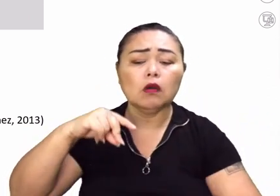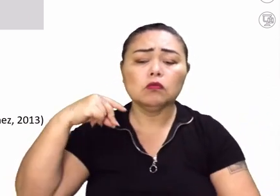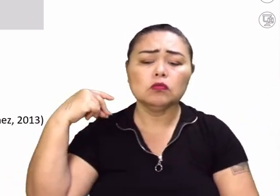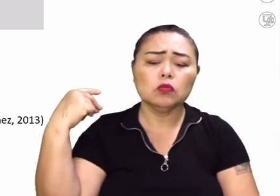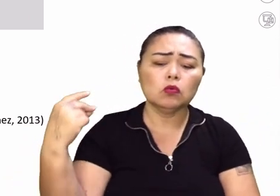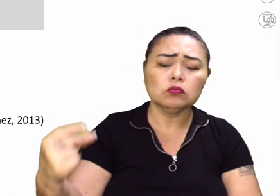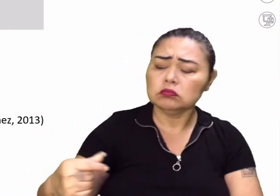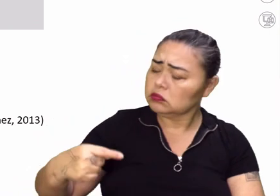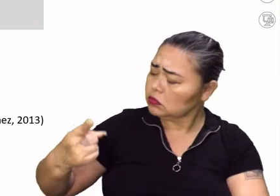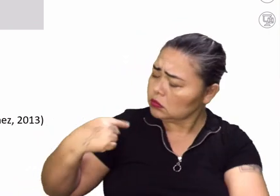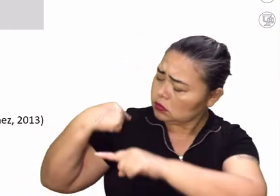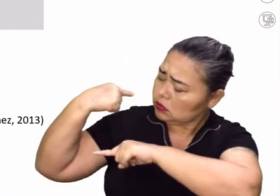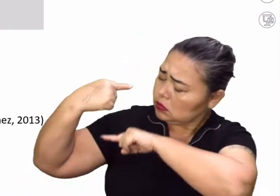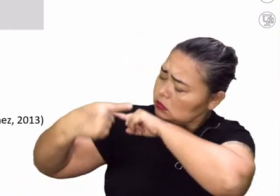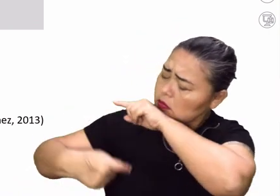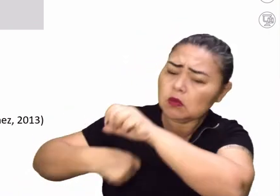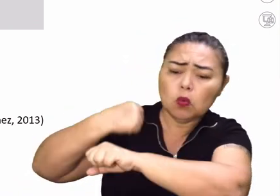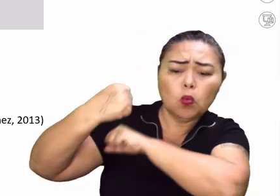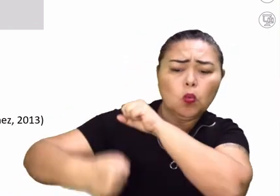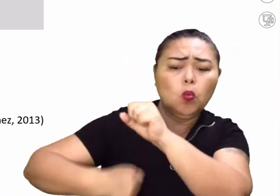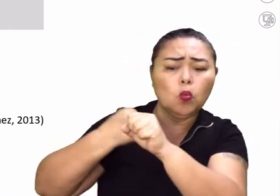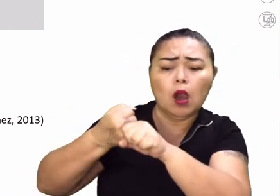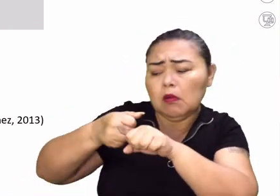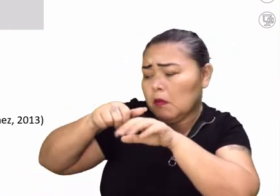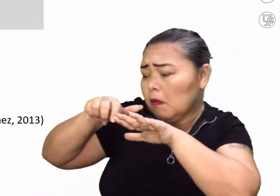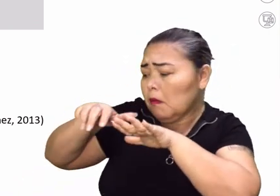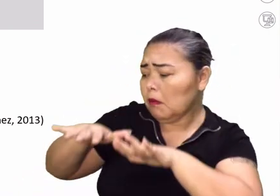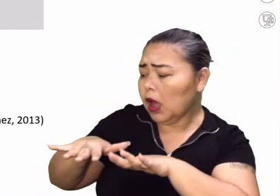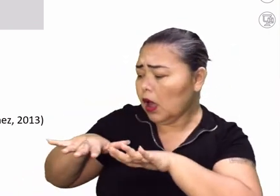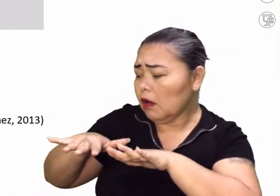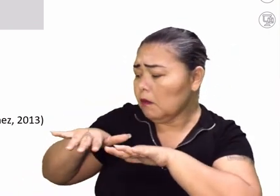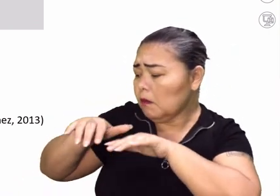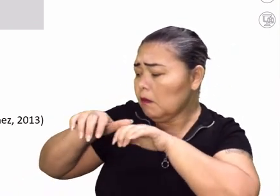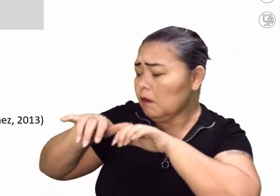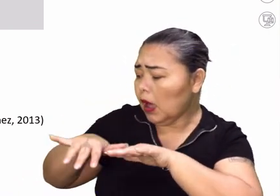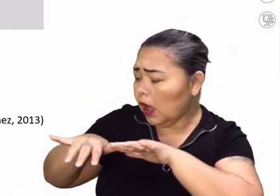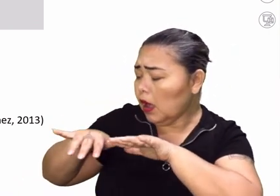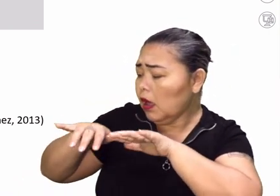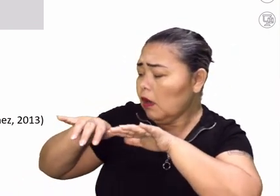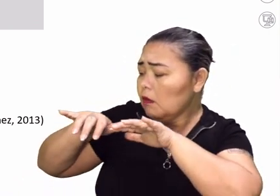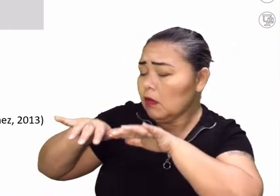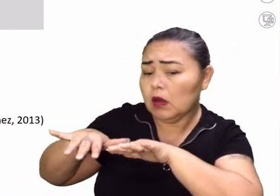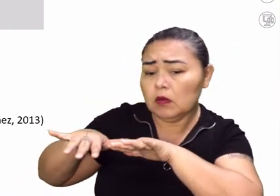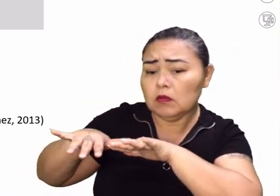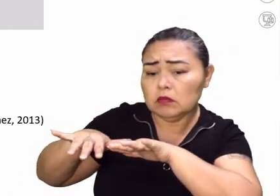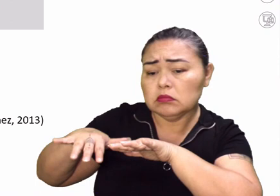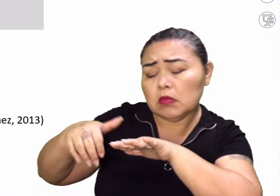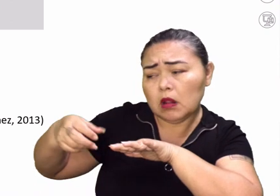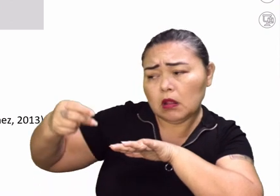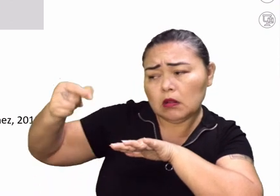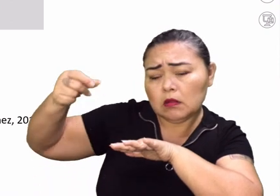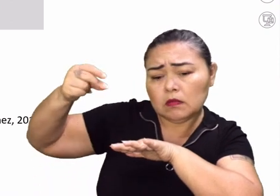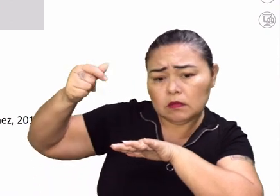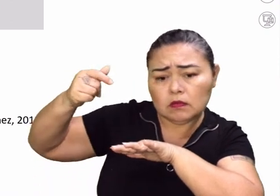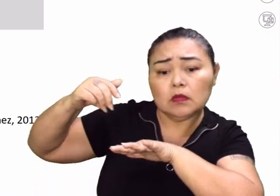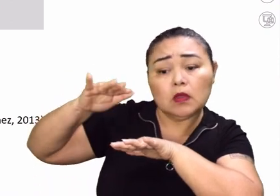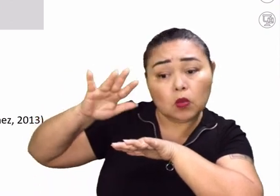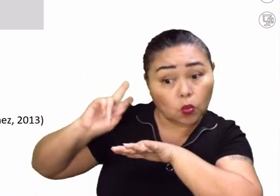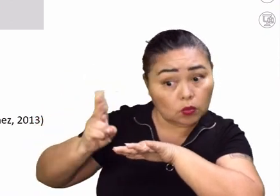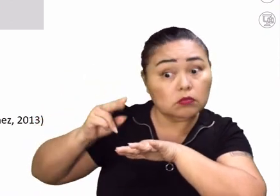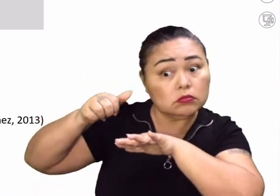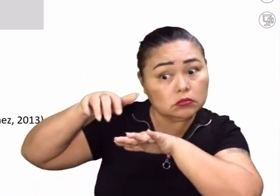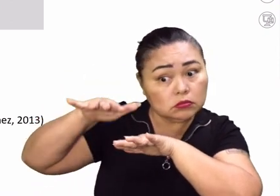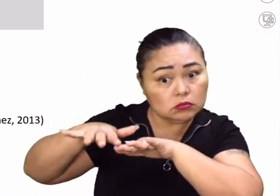e milhões de anos se acumulam ou se acumularam né porque se acumula Porque continua se acumulando né